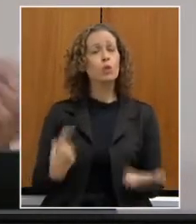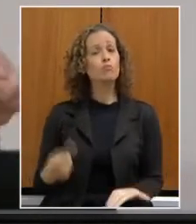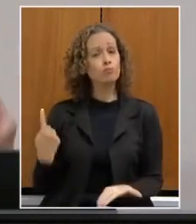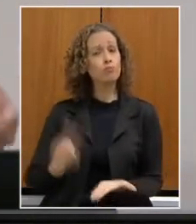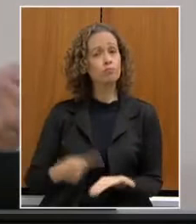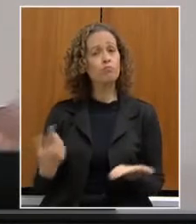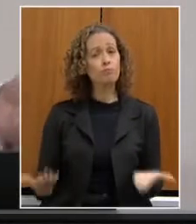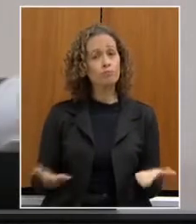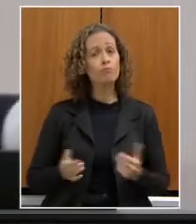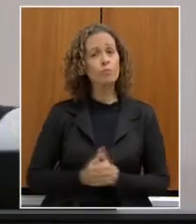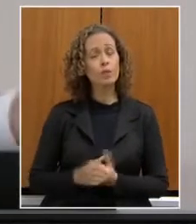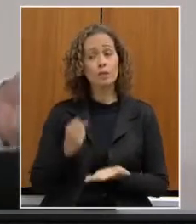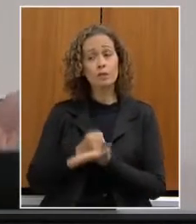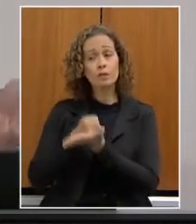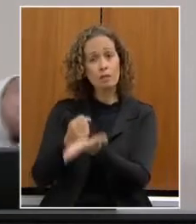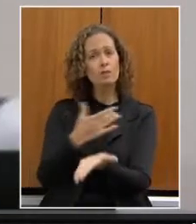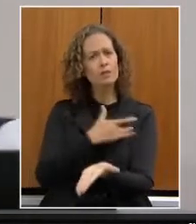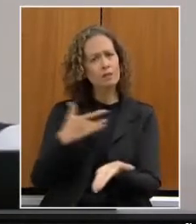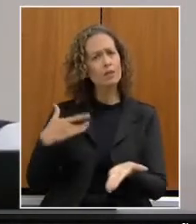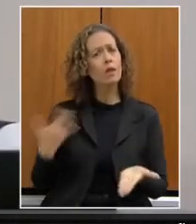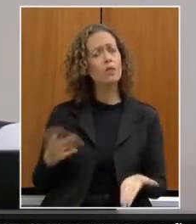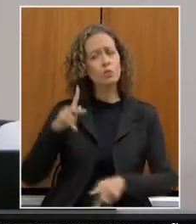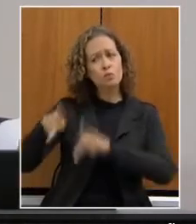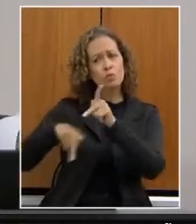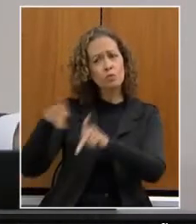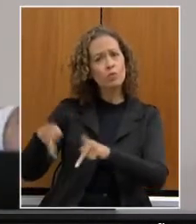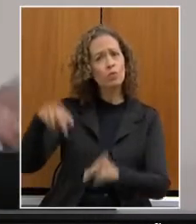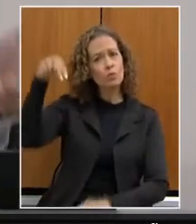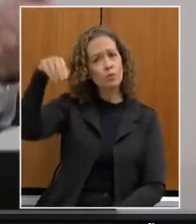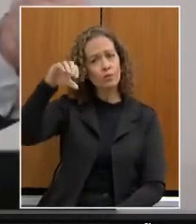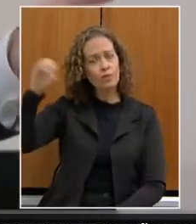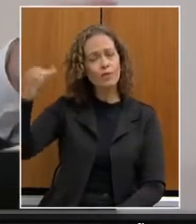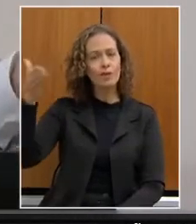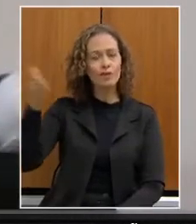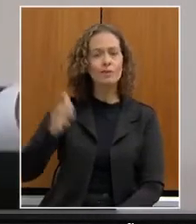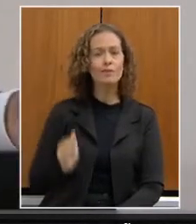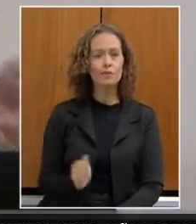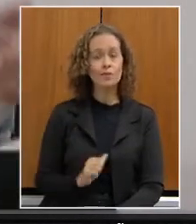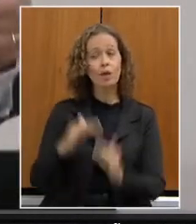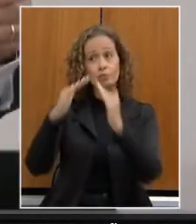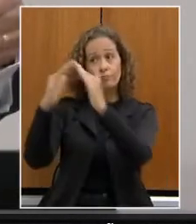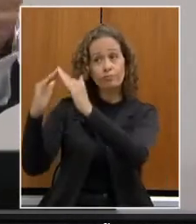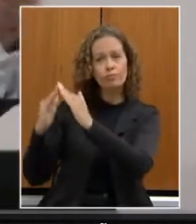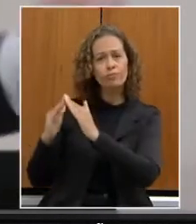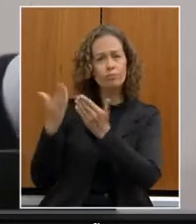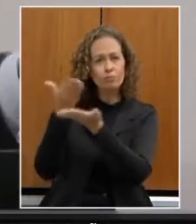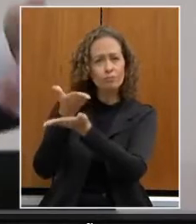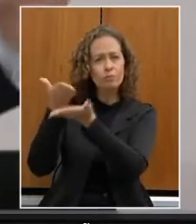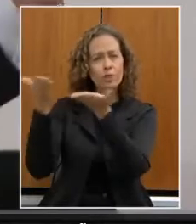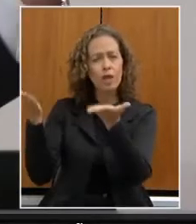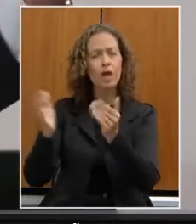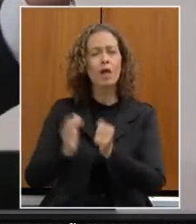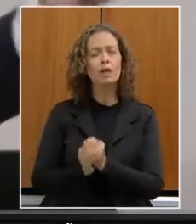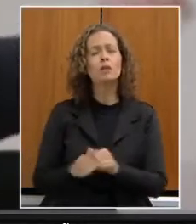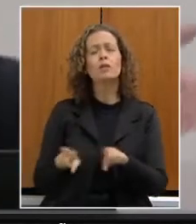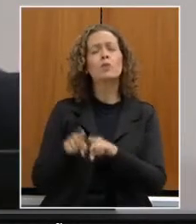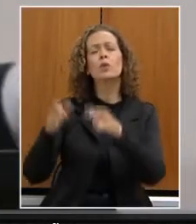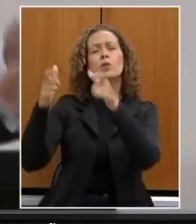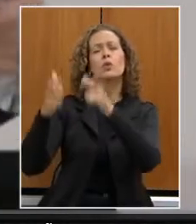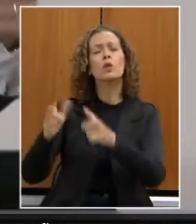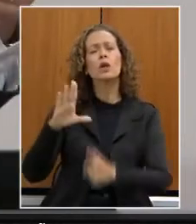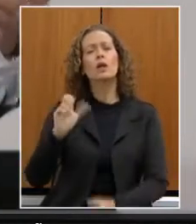compromisso de dar assistência de saúde para o povo do Noroeste de Minas. Quem mora na região, quem mora em Cabeceira Grande, em